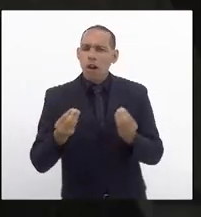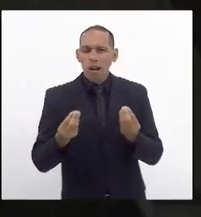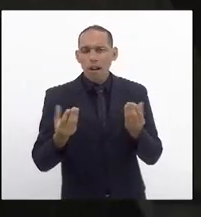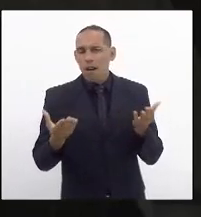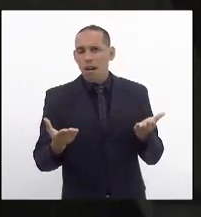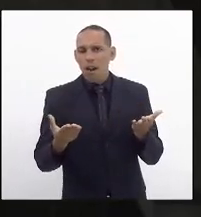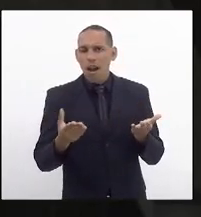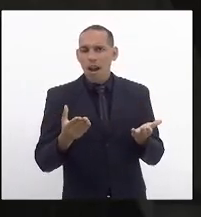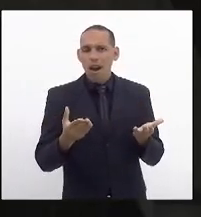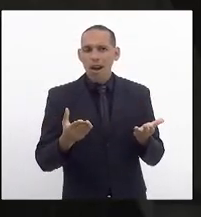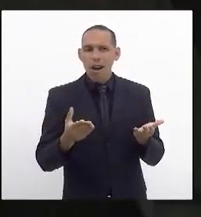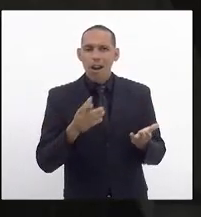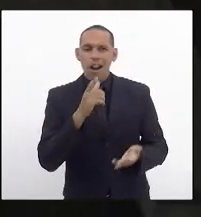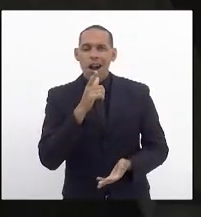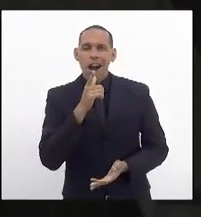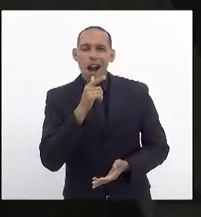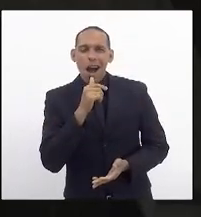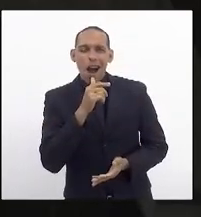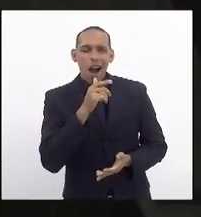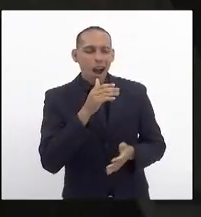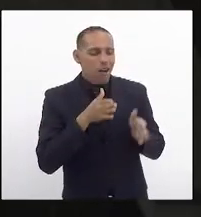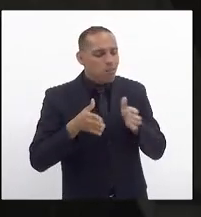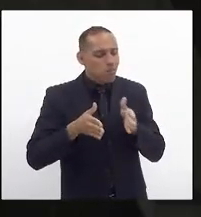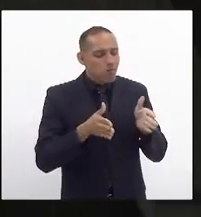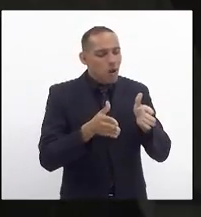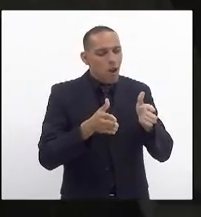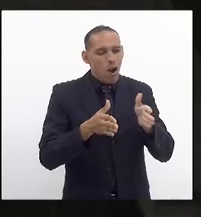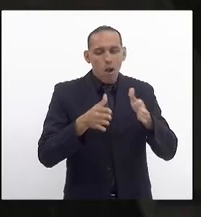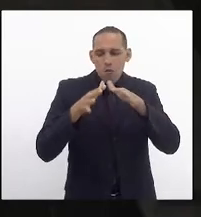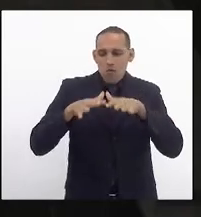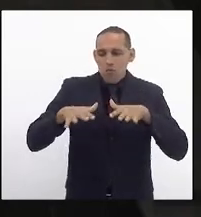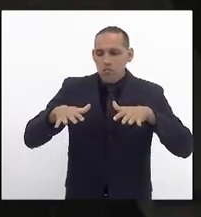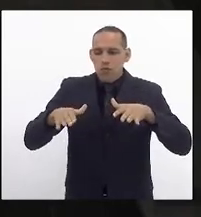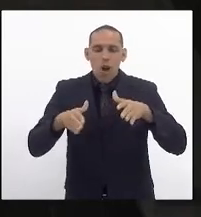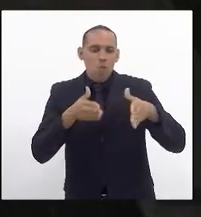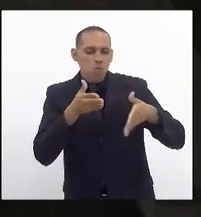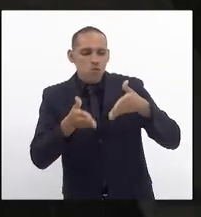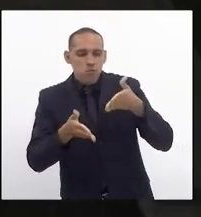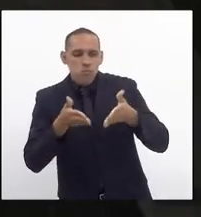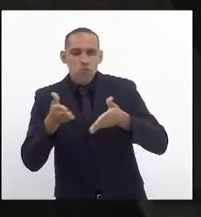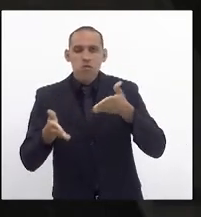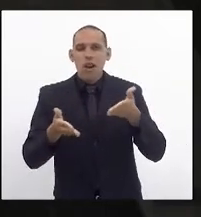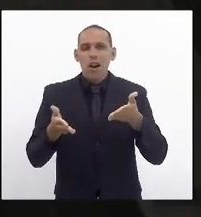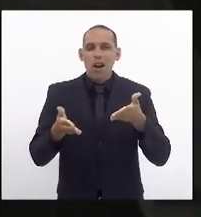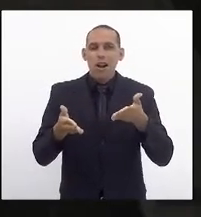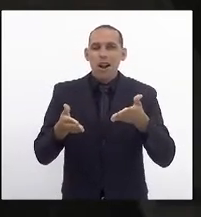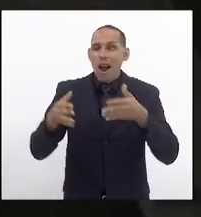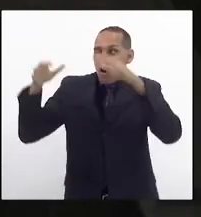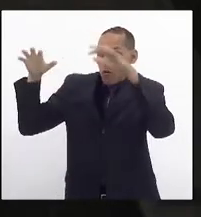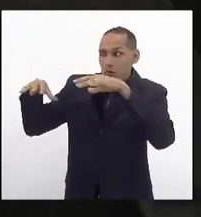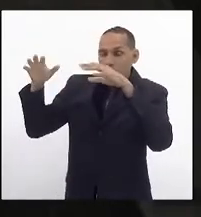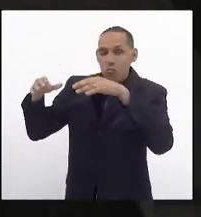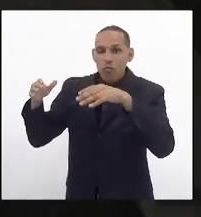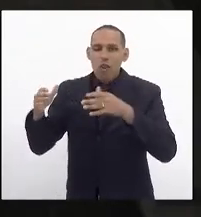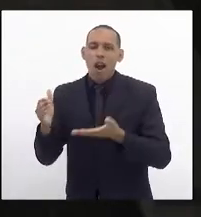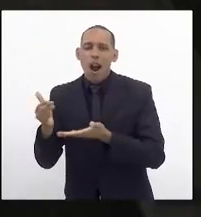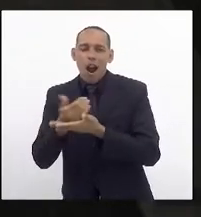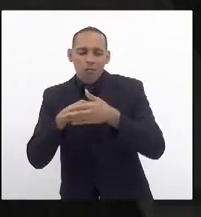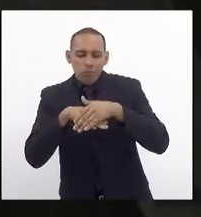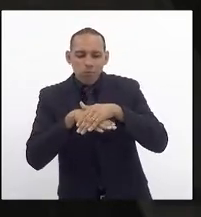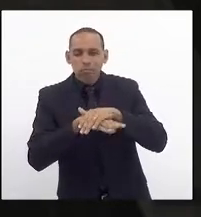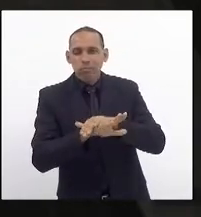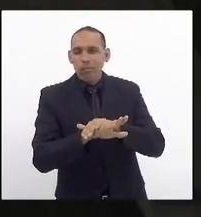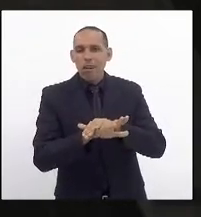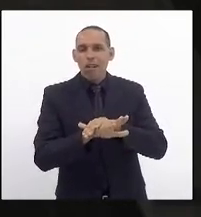preservar nascentes reutilização das águas EA seja da água das chuvas